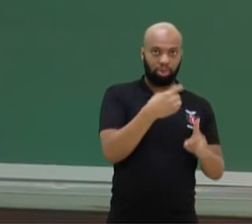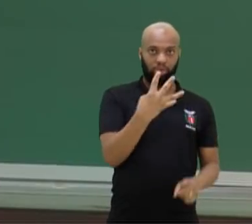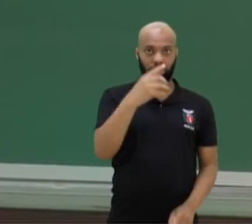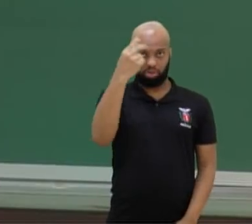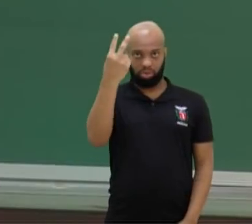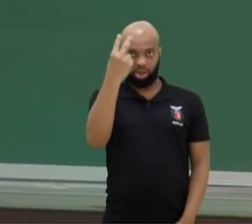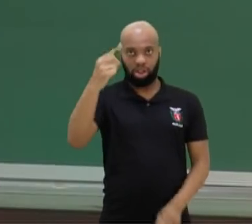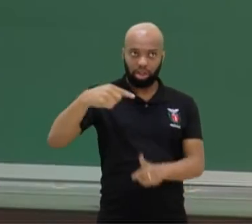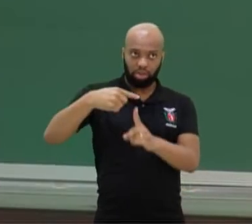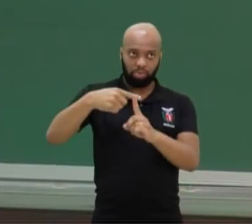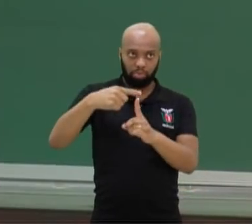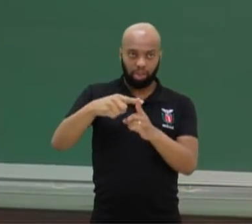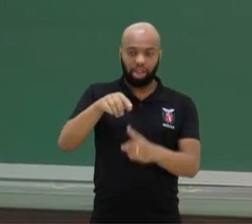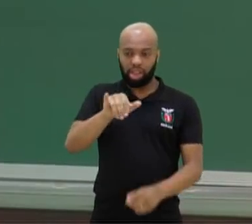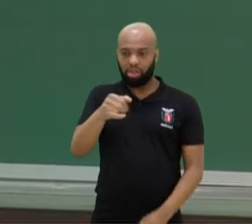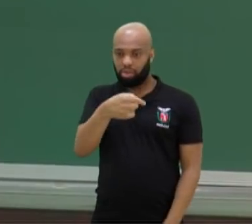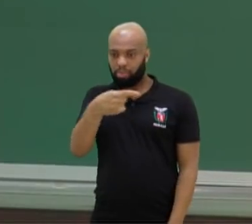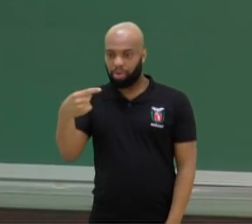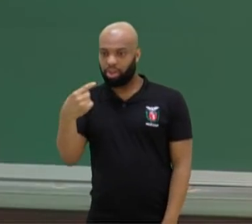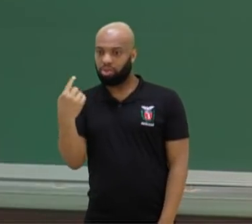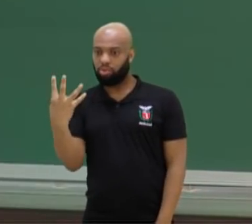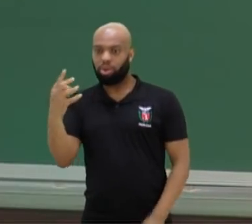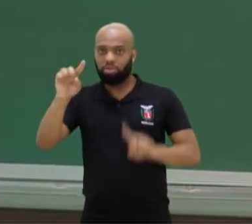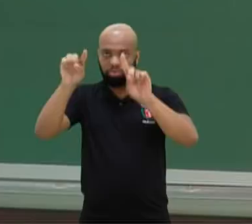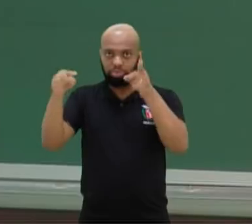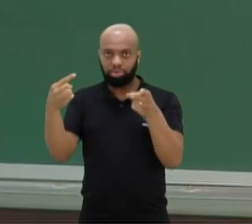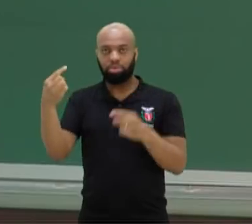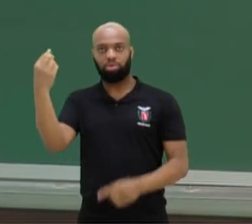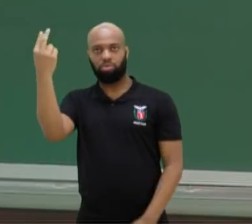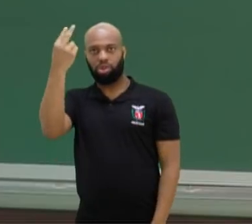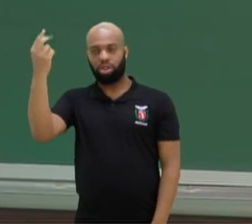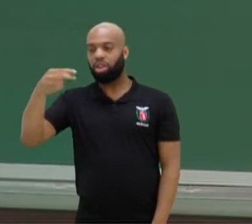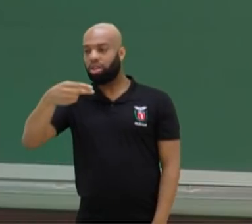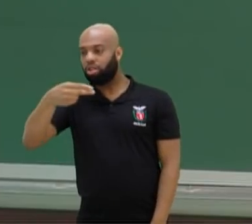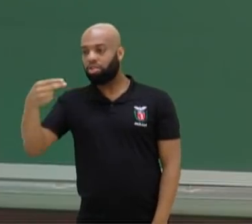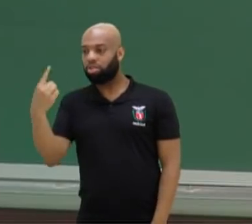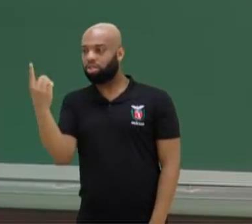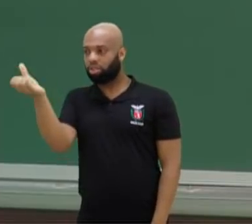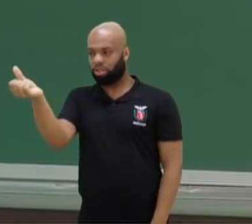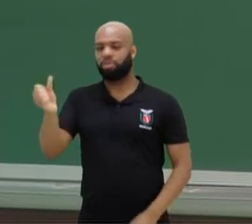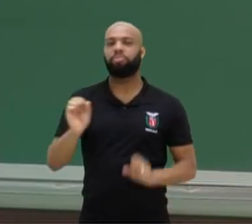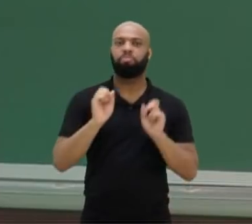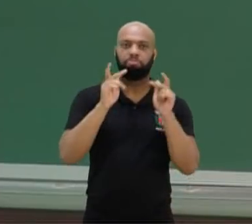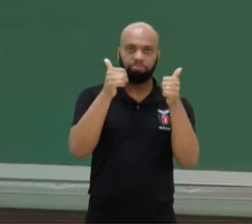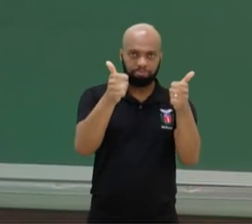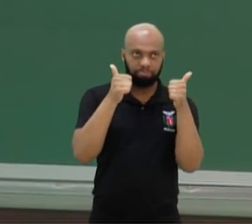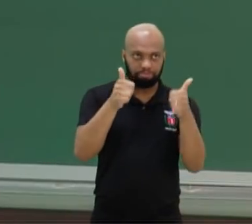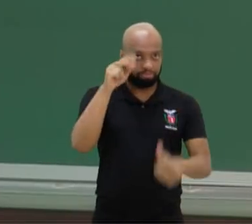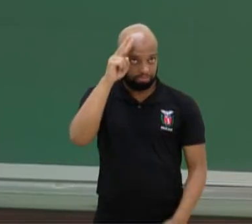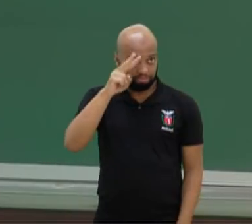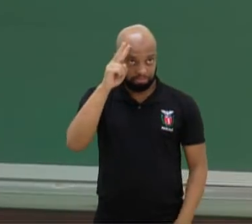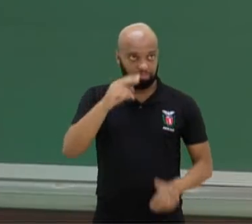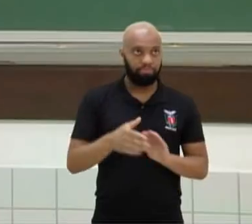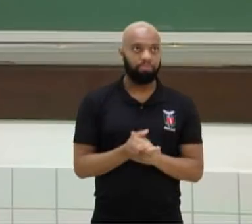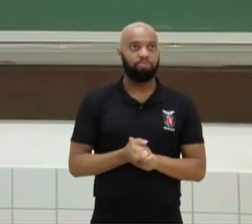quadrado mais y menos 4 ao quadrado igual a 16. Tudo bem?